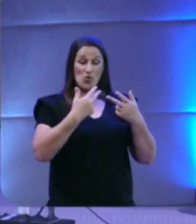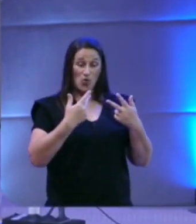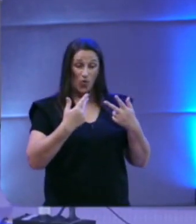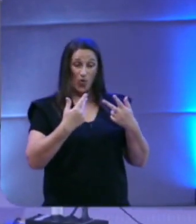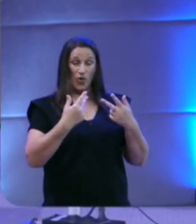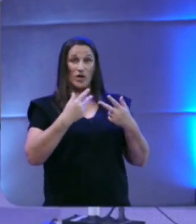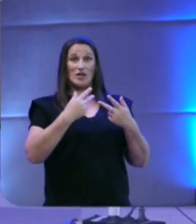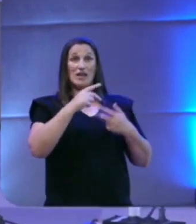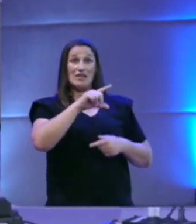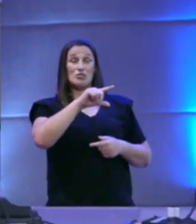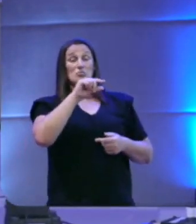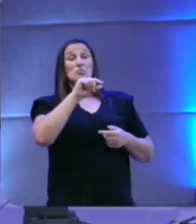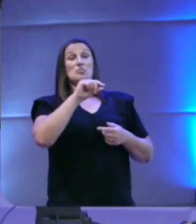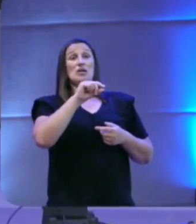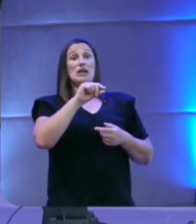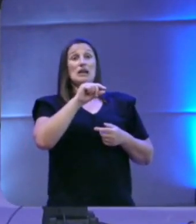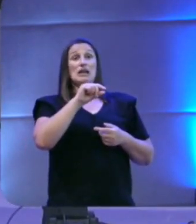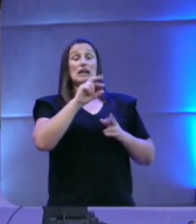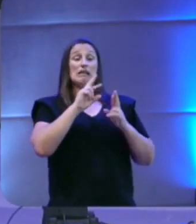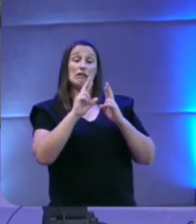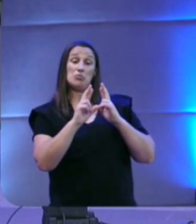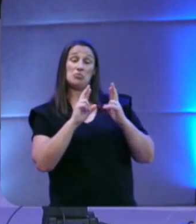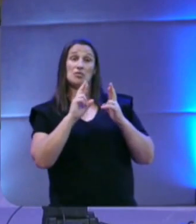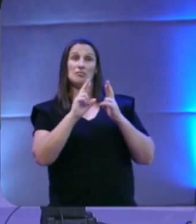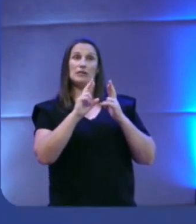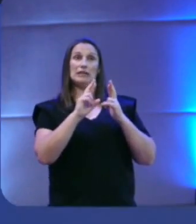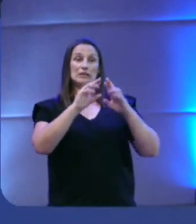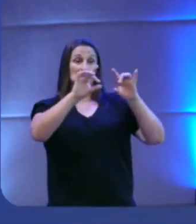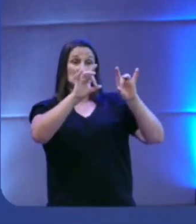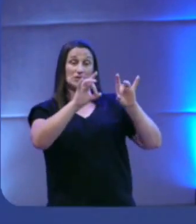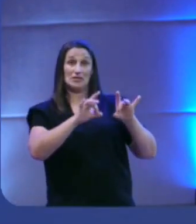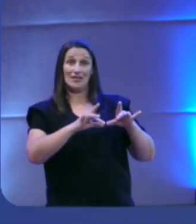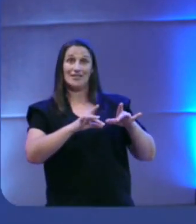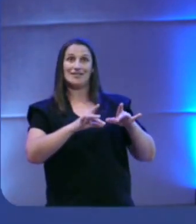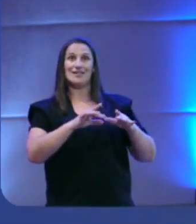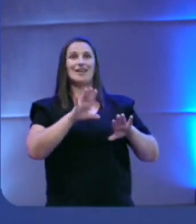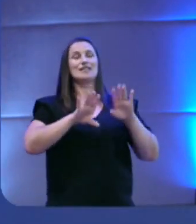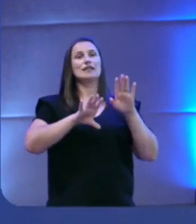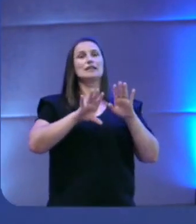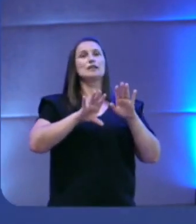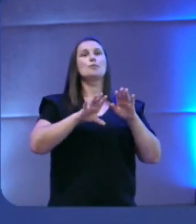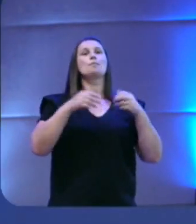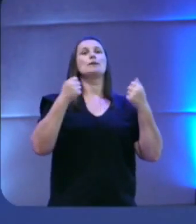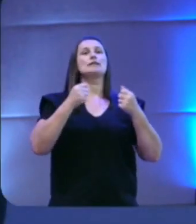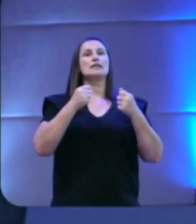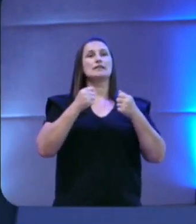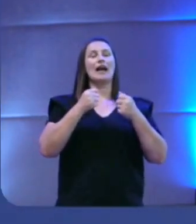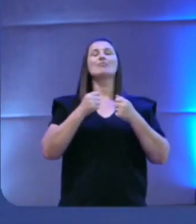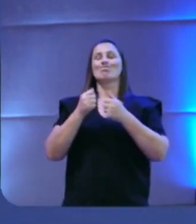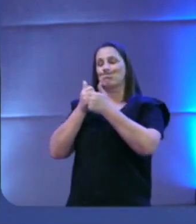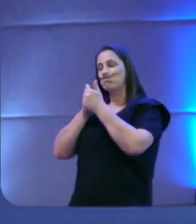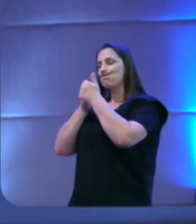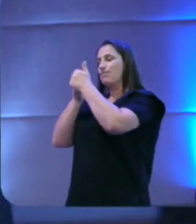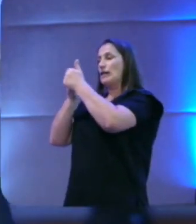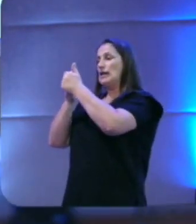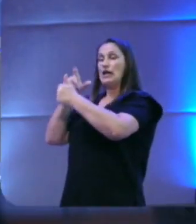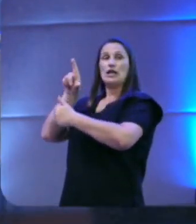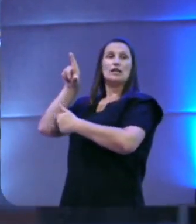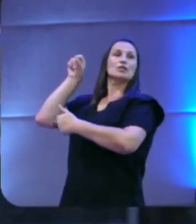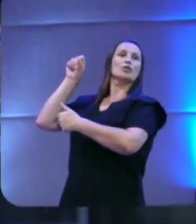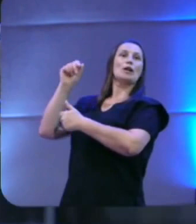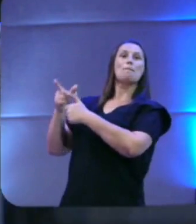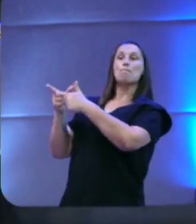relacionamento. Às vezes é o simples fato de fielmente caminhar com Jesus dia após dia da sua vida. Ou